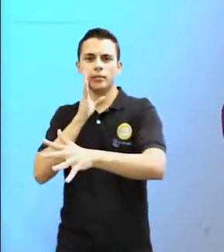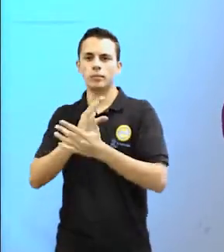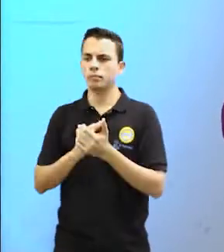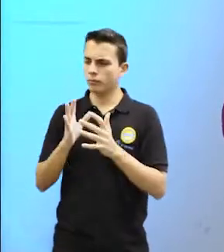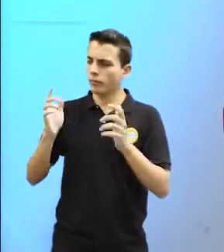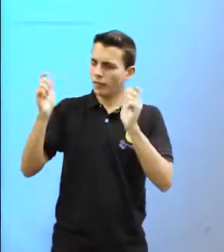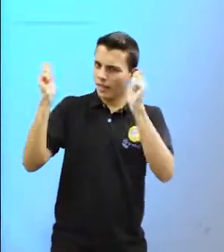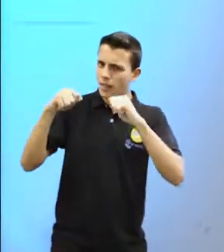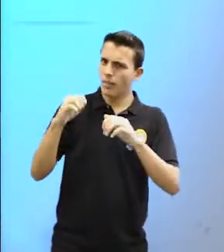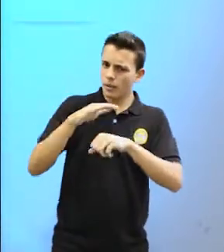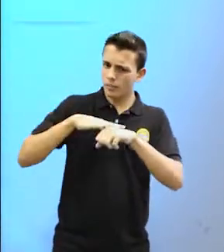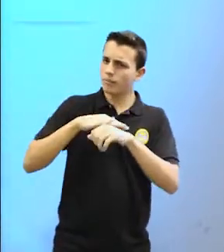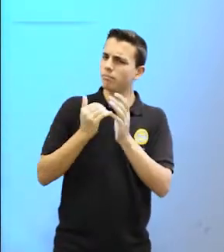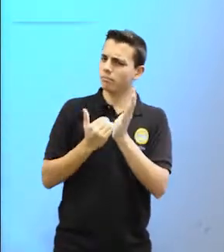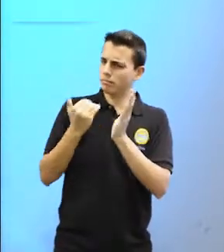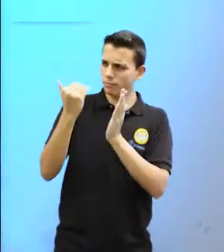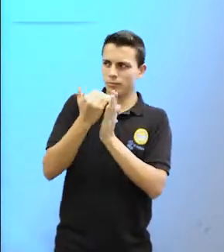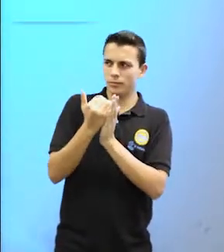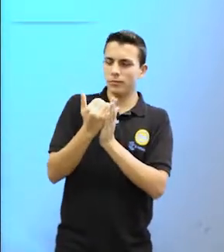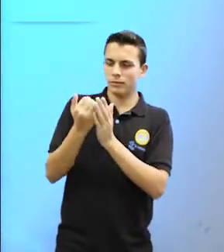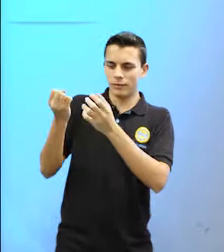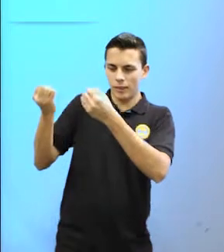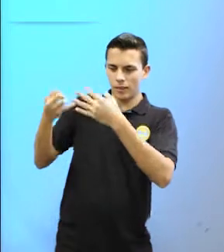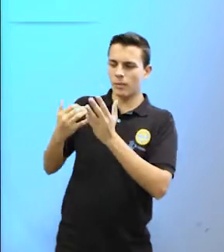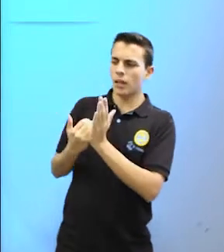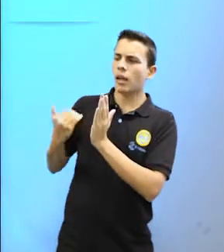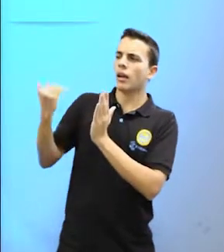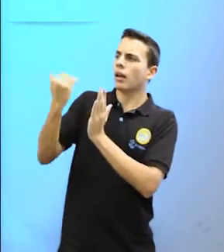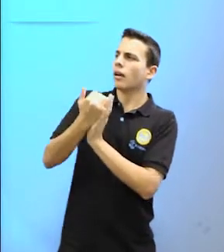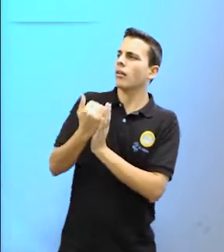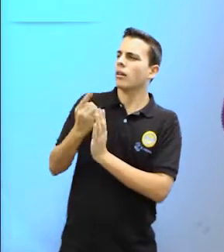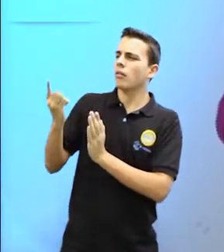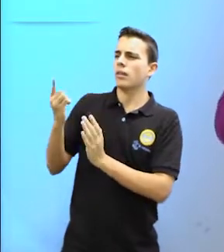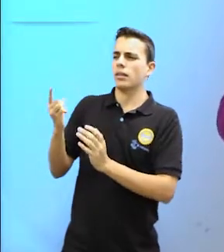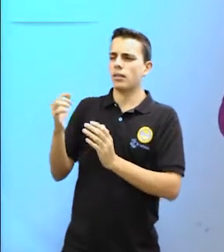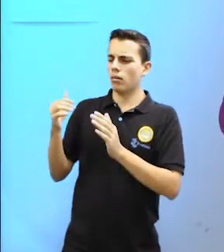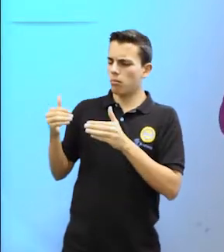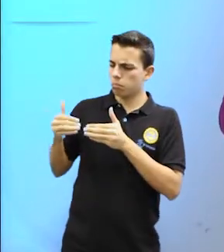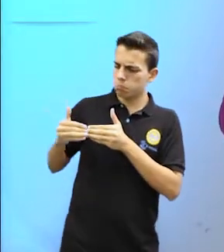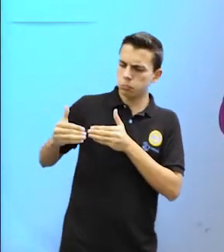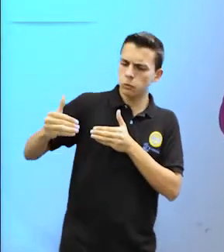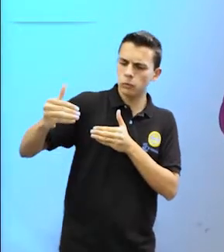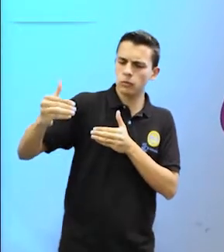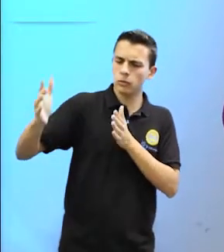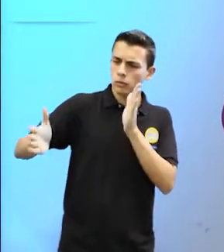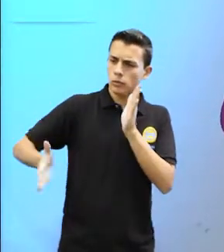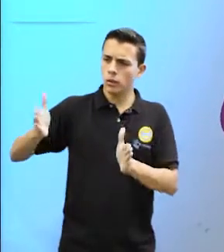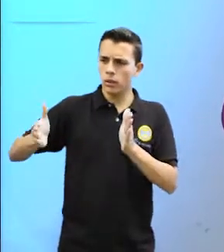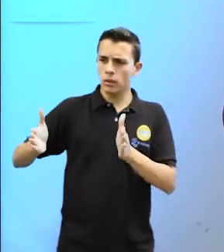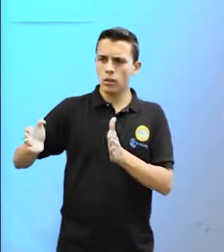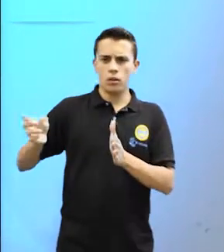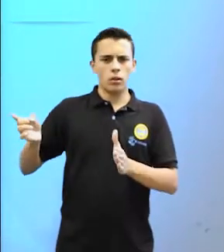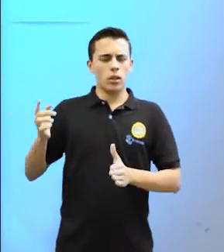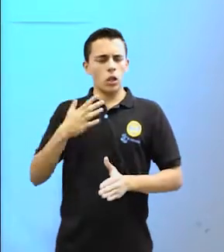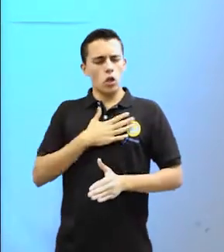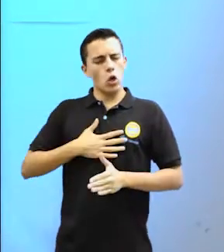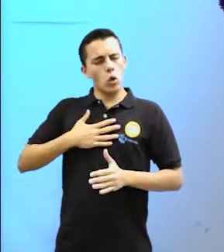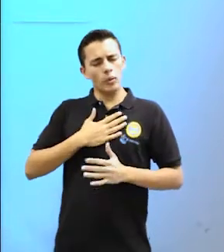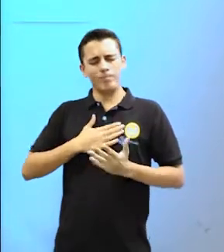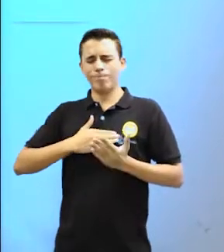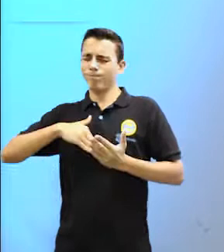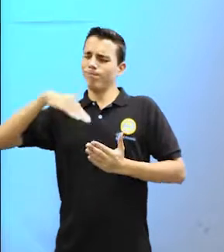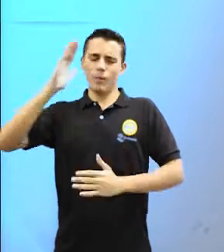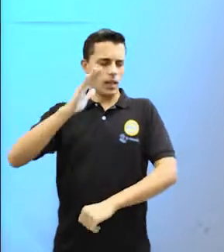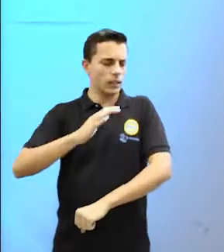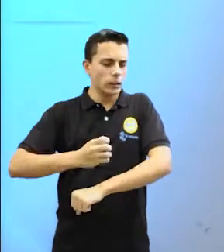que você conte mais aí ao longo desse tempo, assim, o que mais te emocionou com esse contato humano, com esse